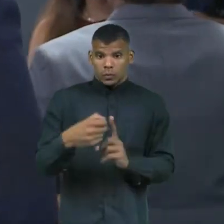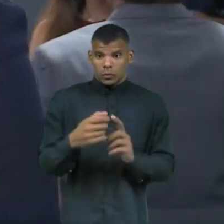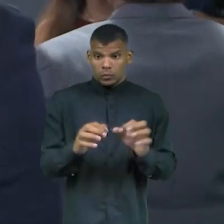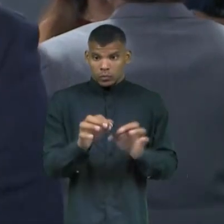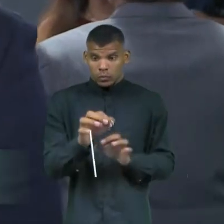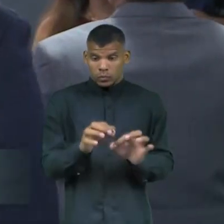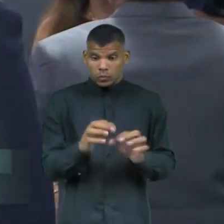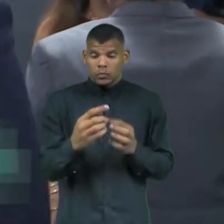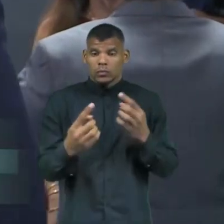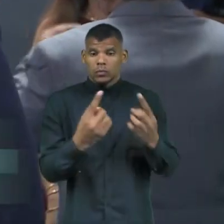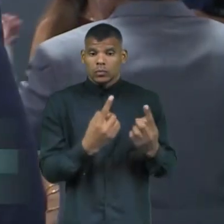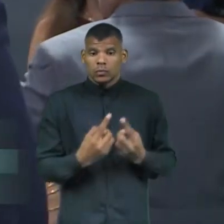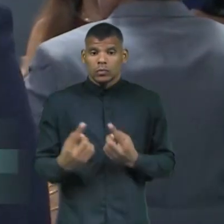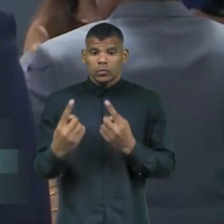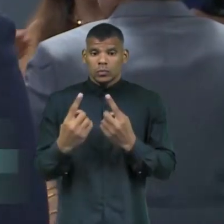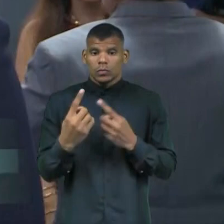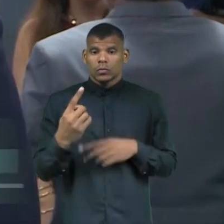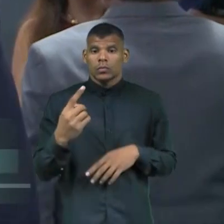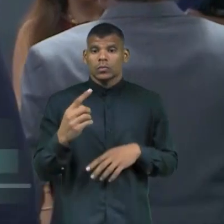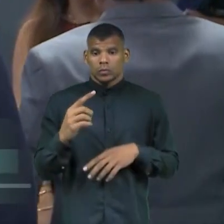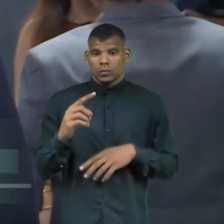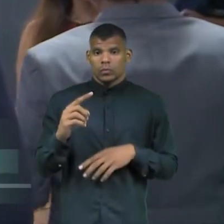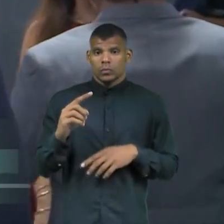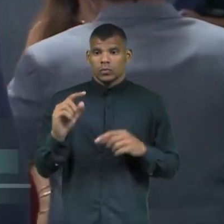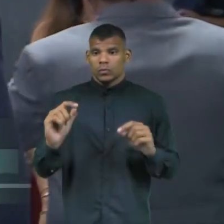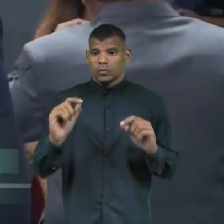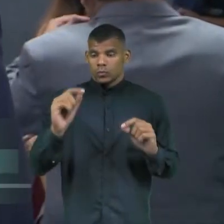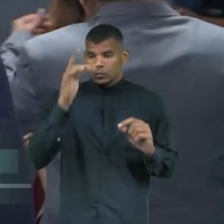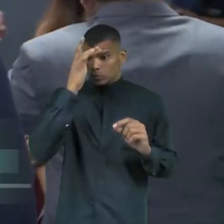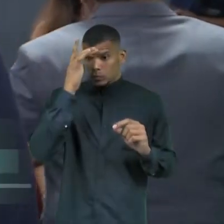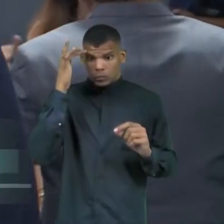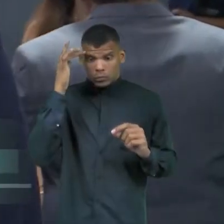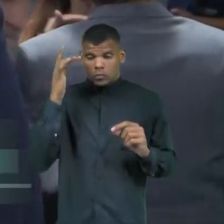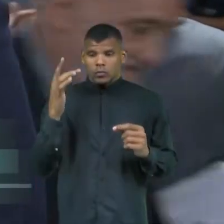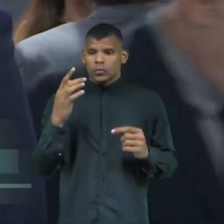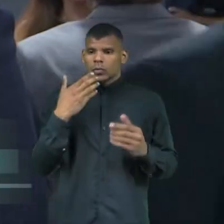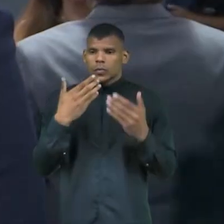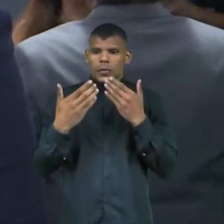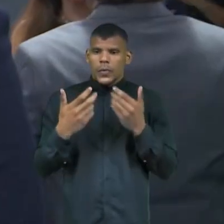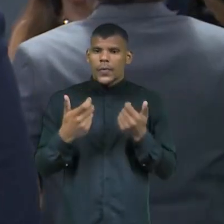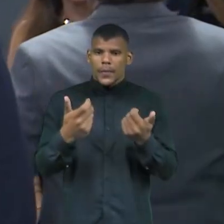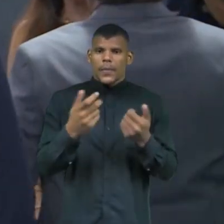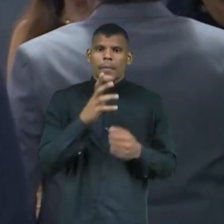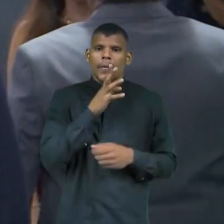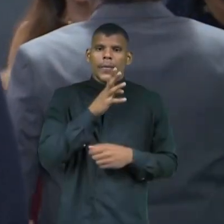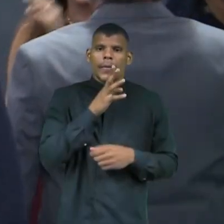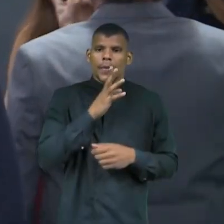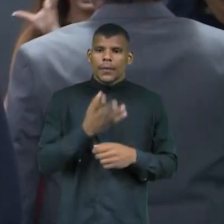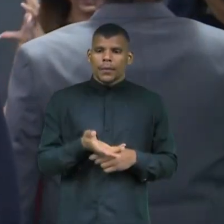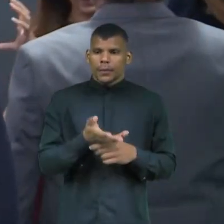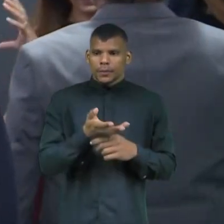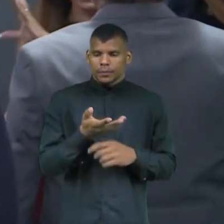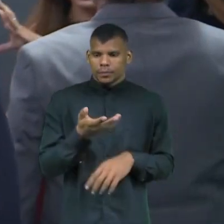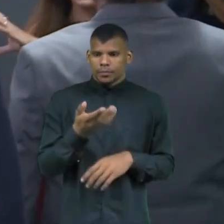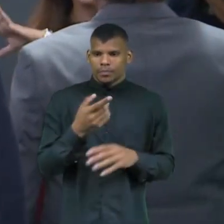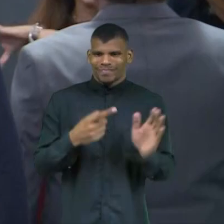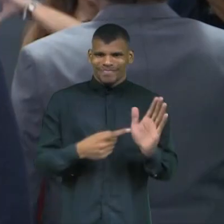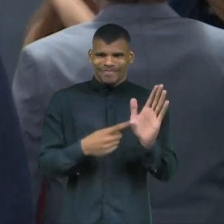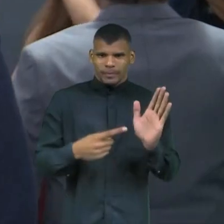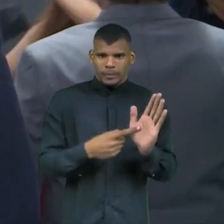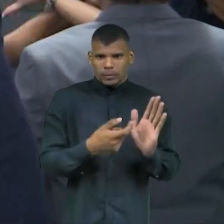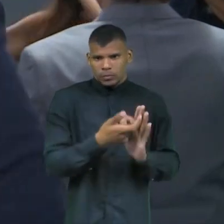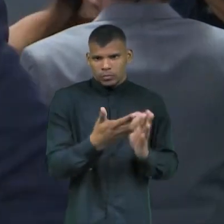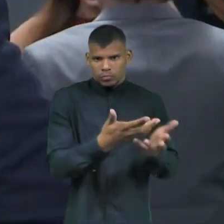interlocução da sociedade com o parlamento, fazer com que as pessoas conheçam melhor o parlamento. É, além de acolher essas denúncias